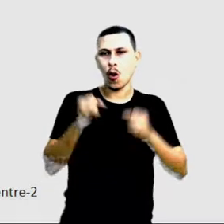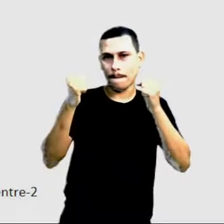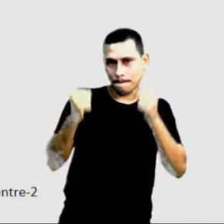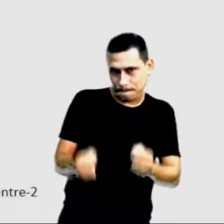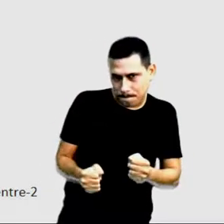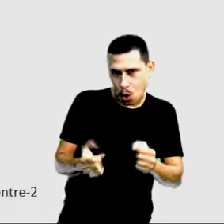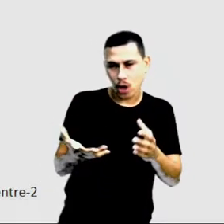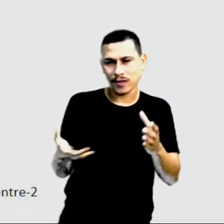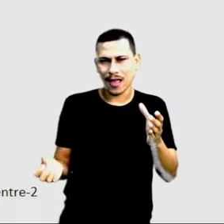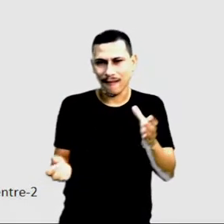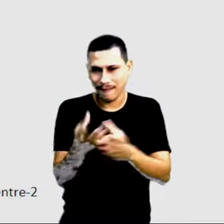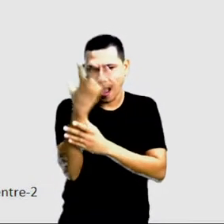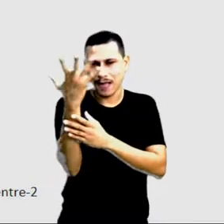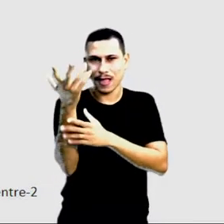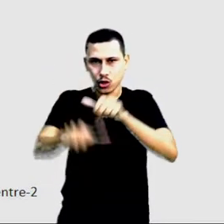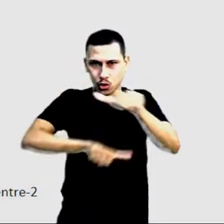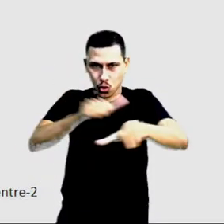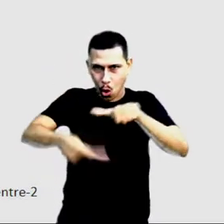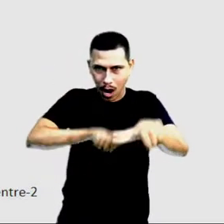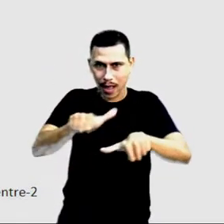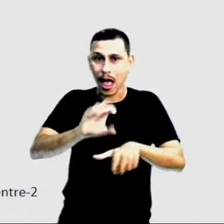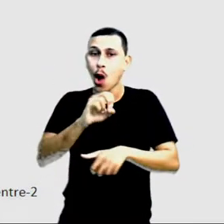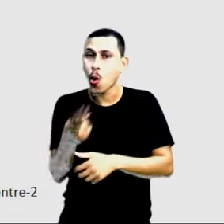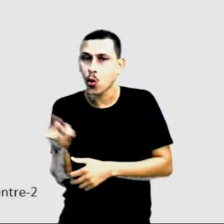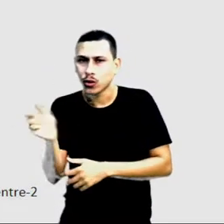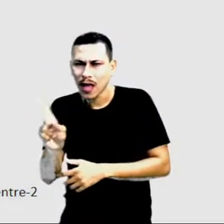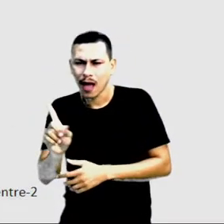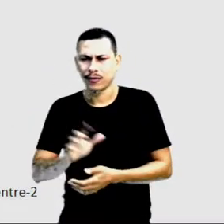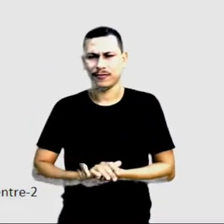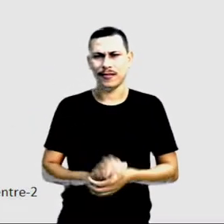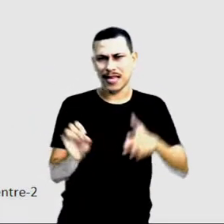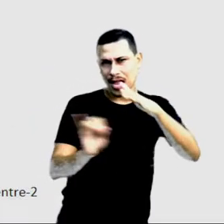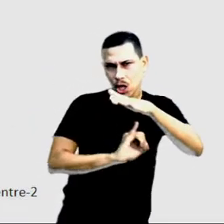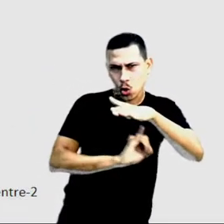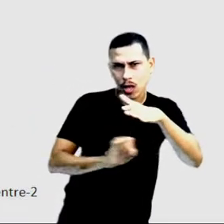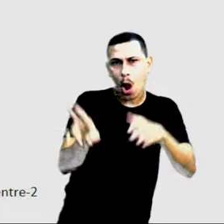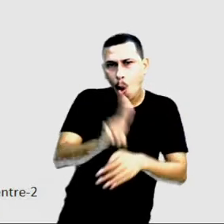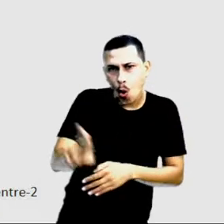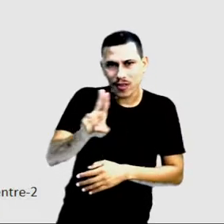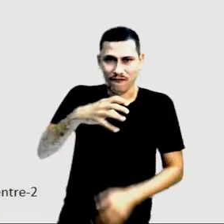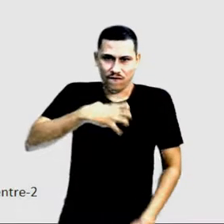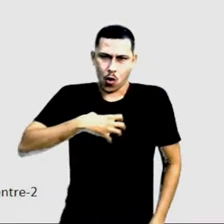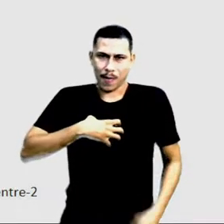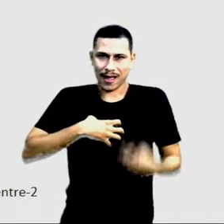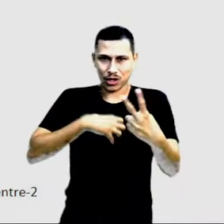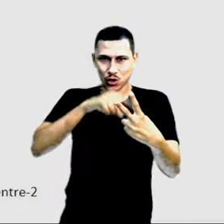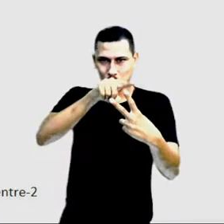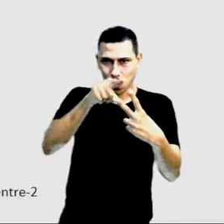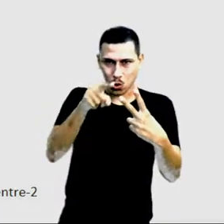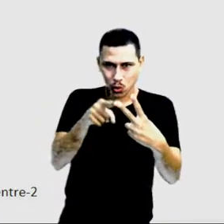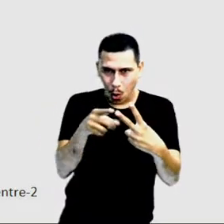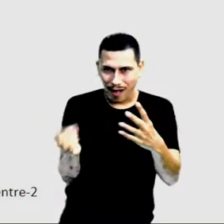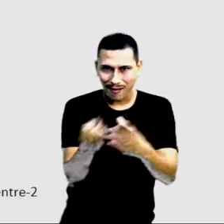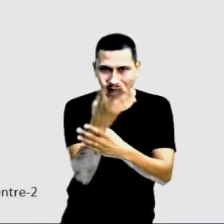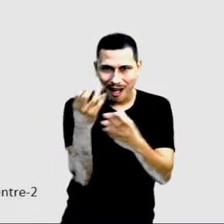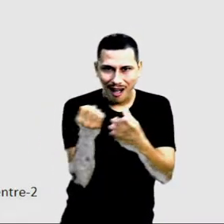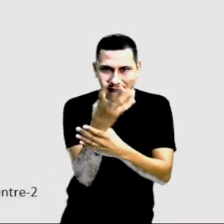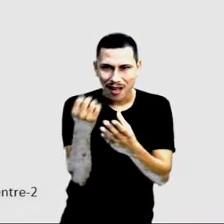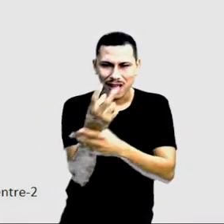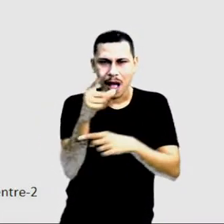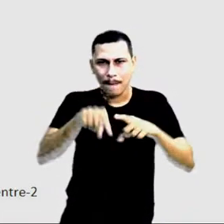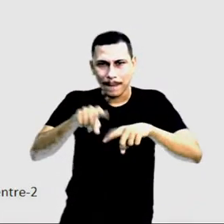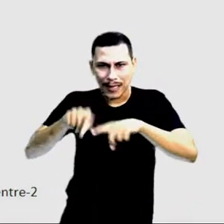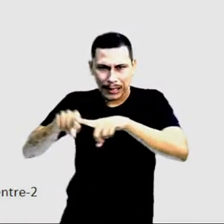ser renováveis ou não renováveis. A indústria, ela faz uso de duas formas de produção de seus